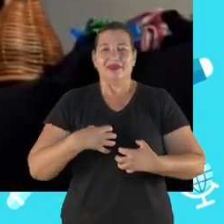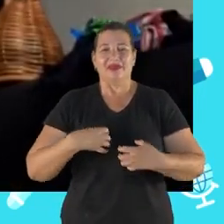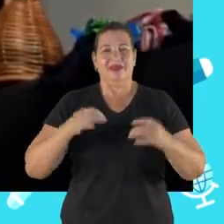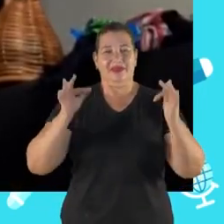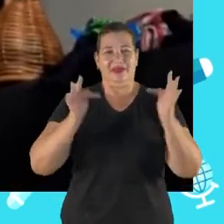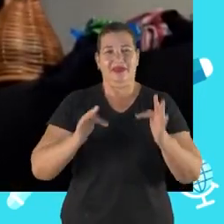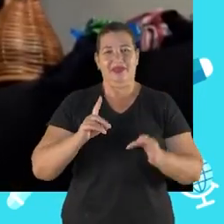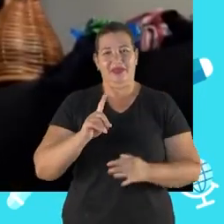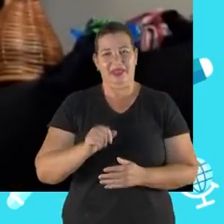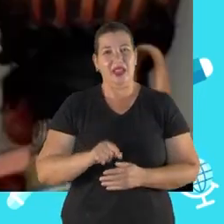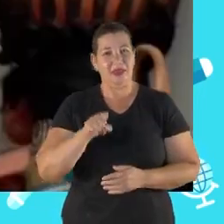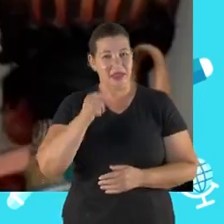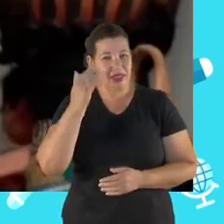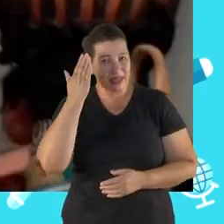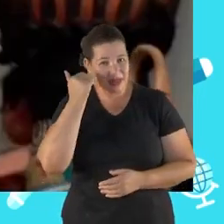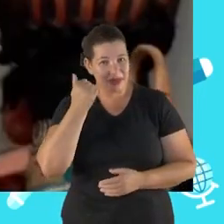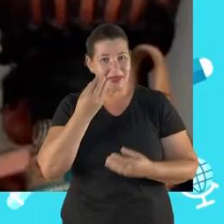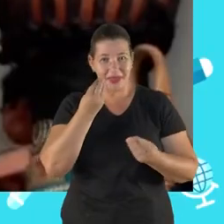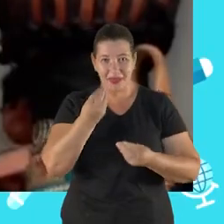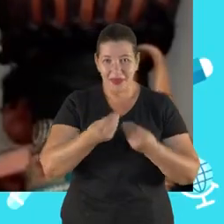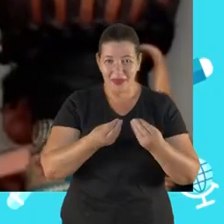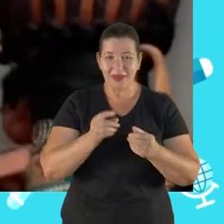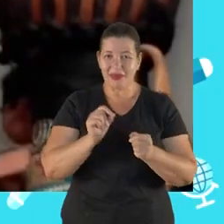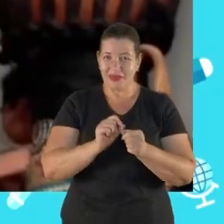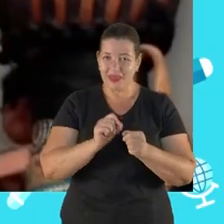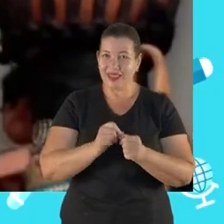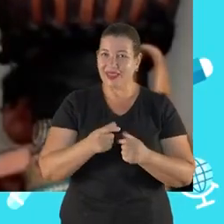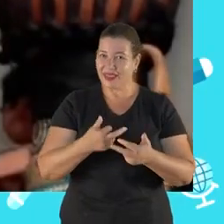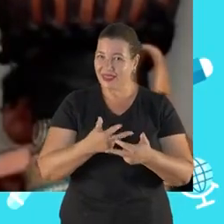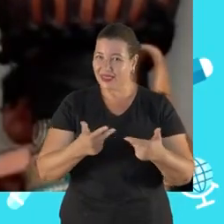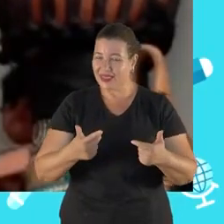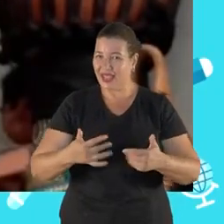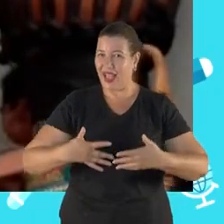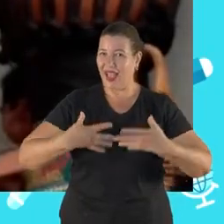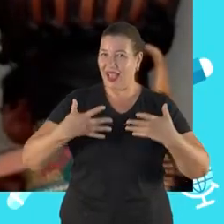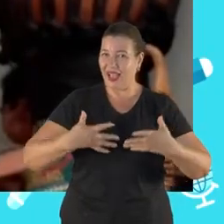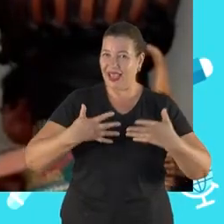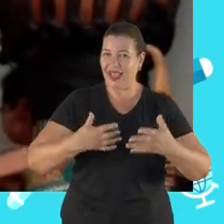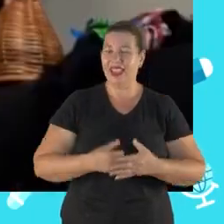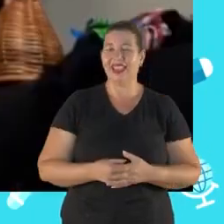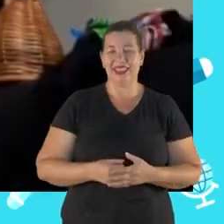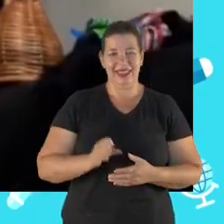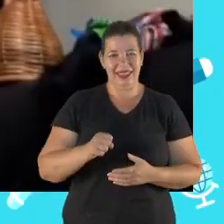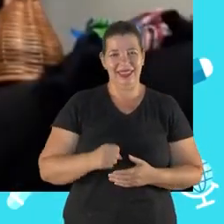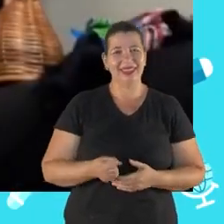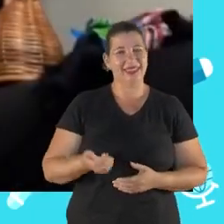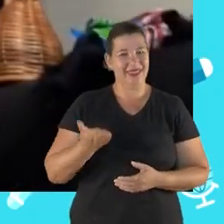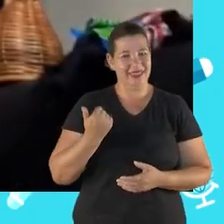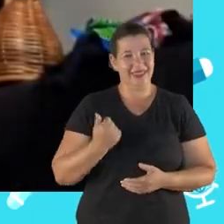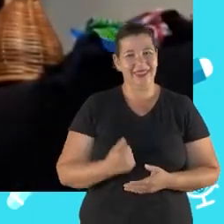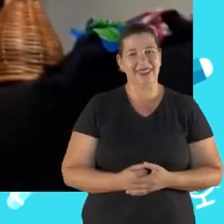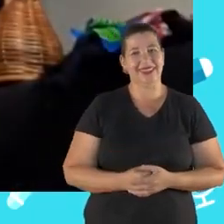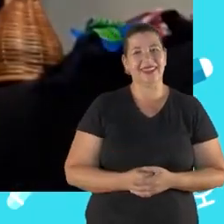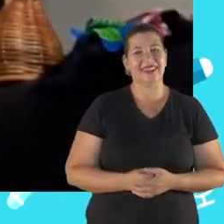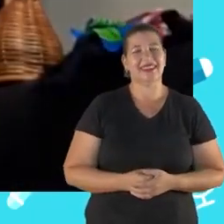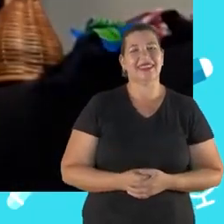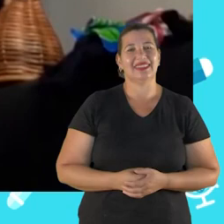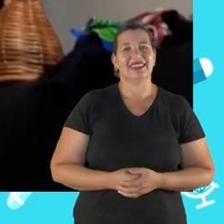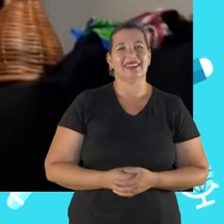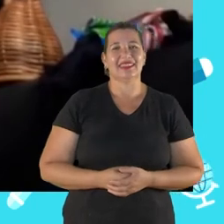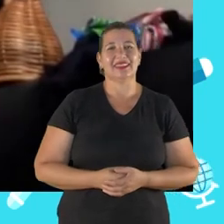de animar o meu dia. Agora, você quer saber outra coisa que me deixa bem animada? Sim? Então,